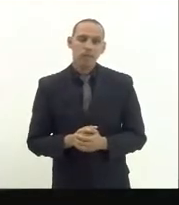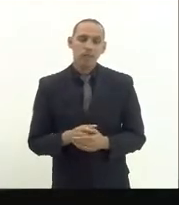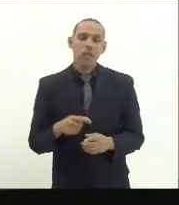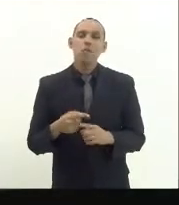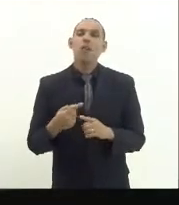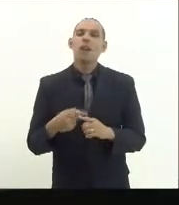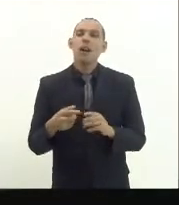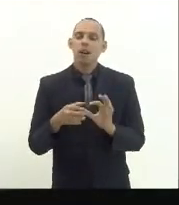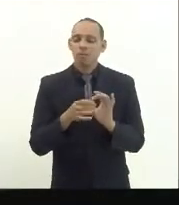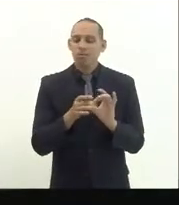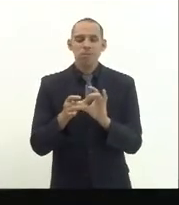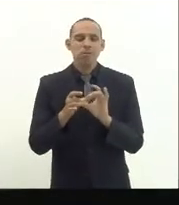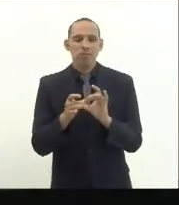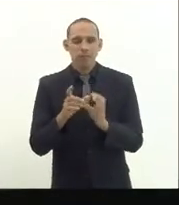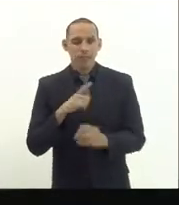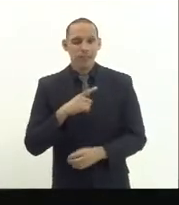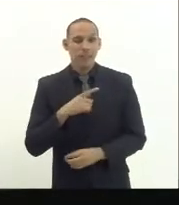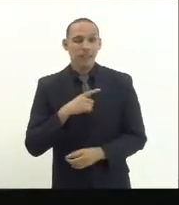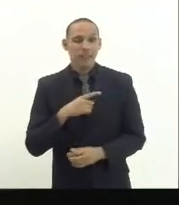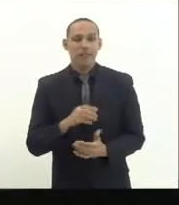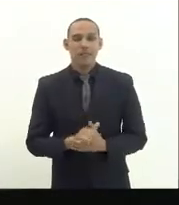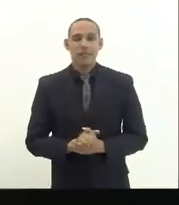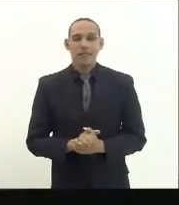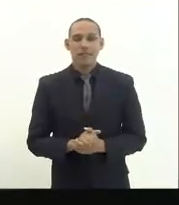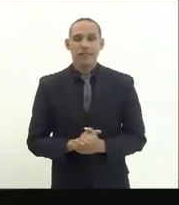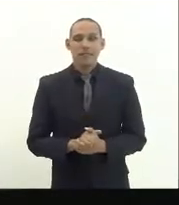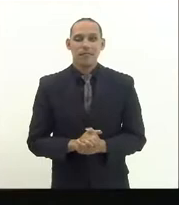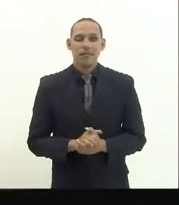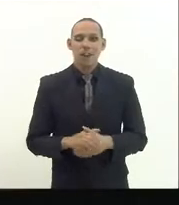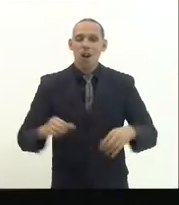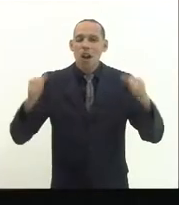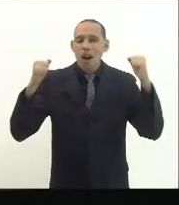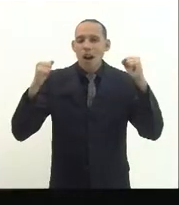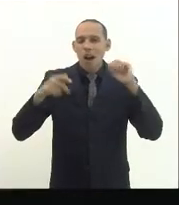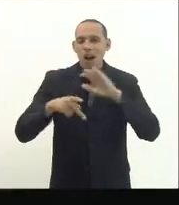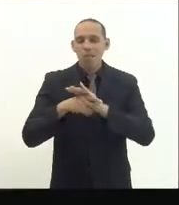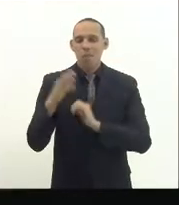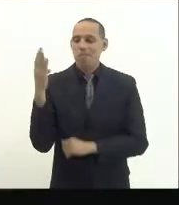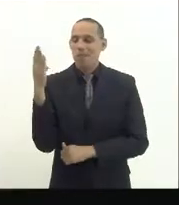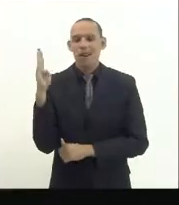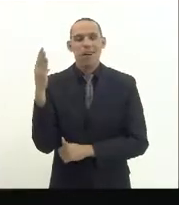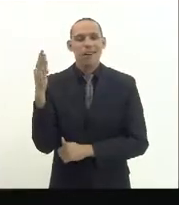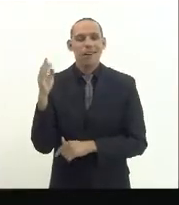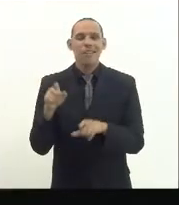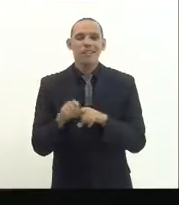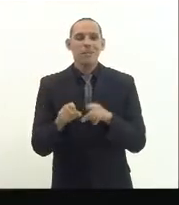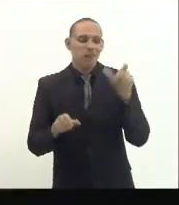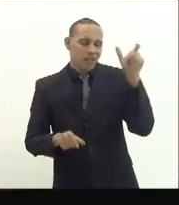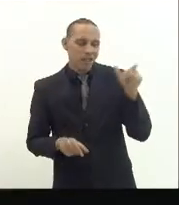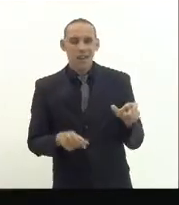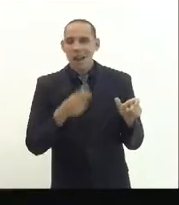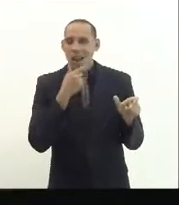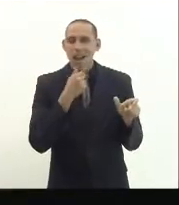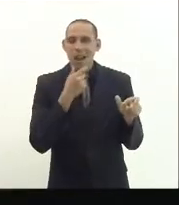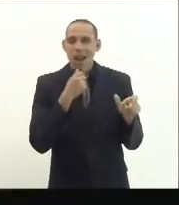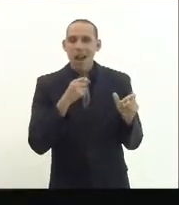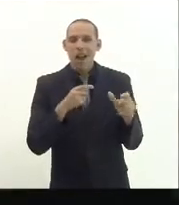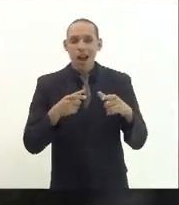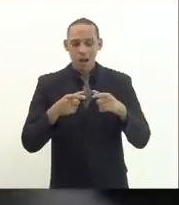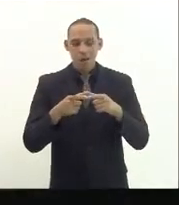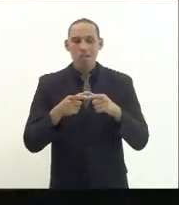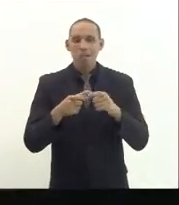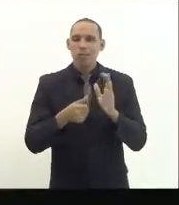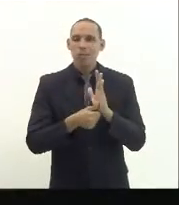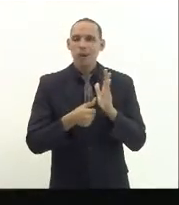grande harmonia que tá acontecendo com a torcida do Botafogo e esse acionista majoritário